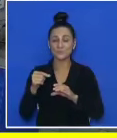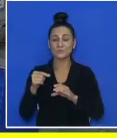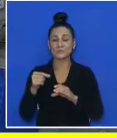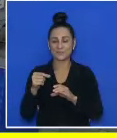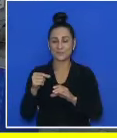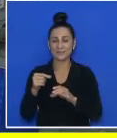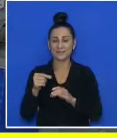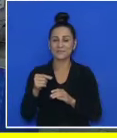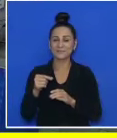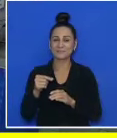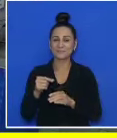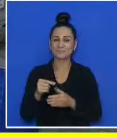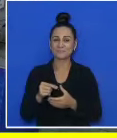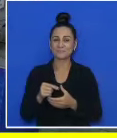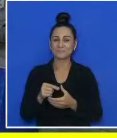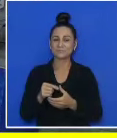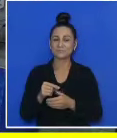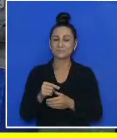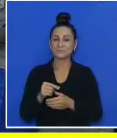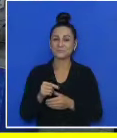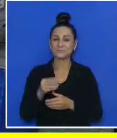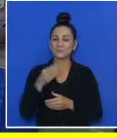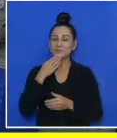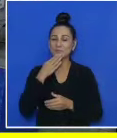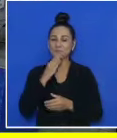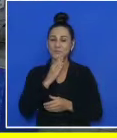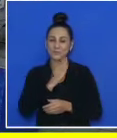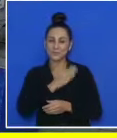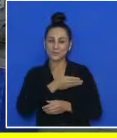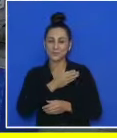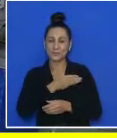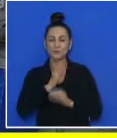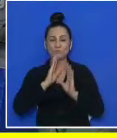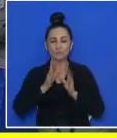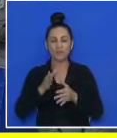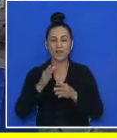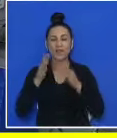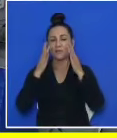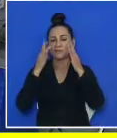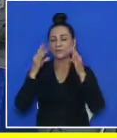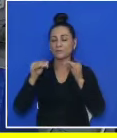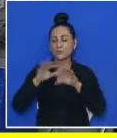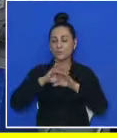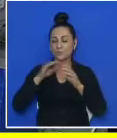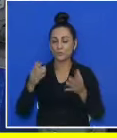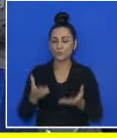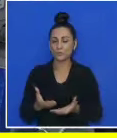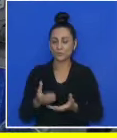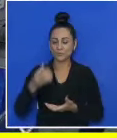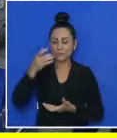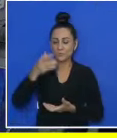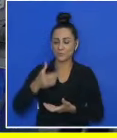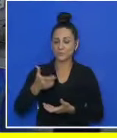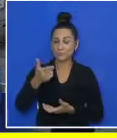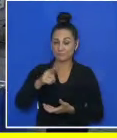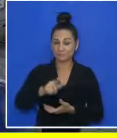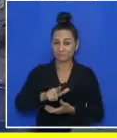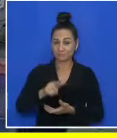para o sorteio do Time do Coração. Conforme explicamos, o globo será reabastecido.